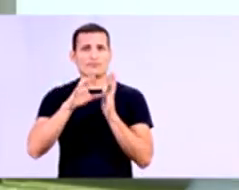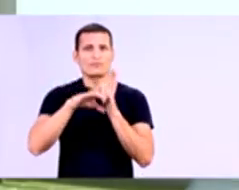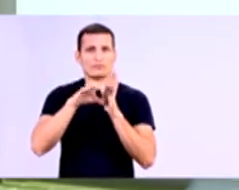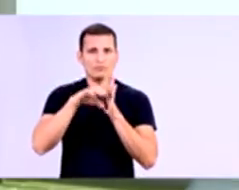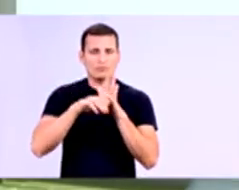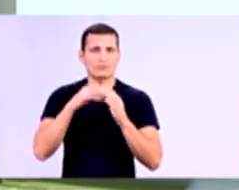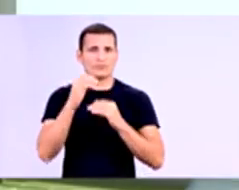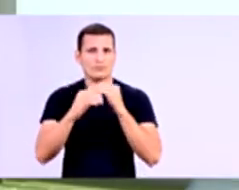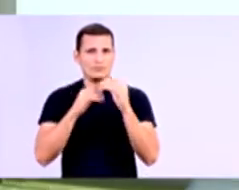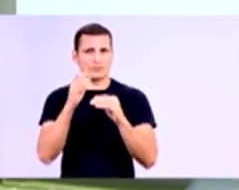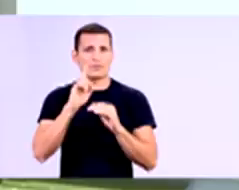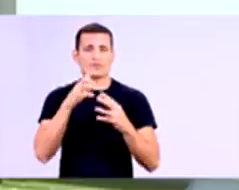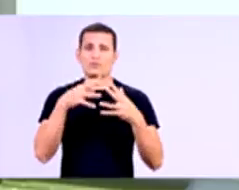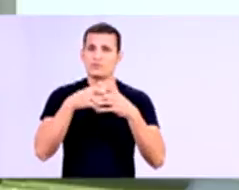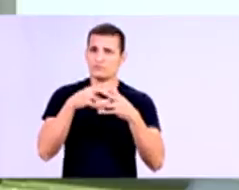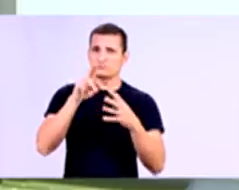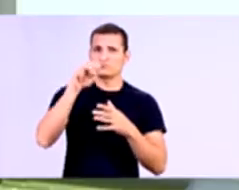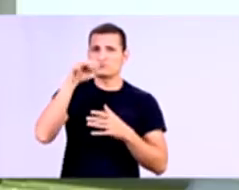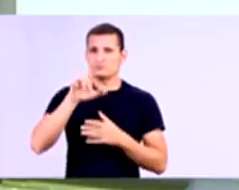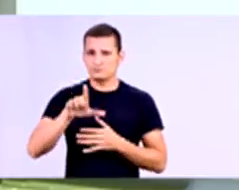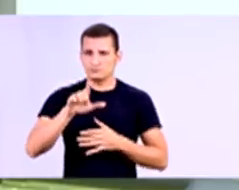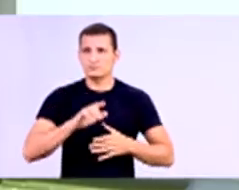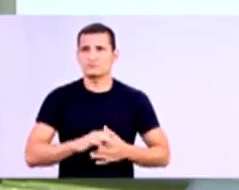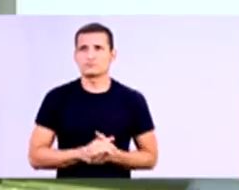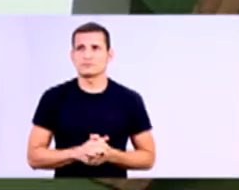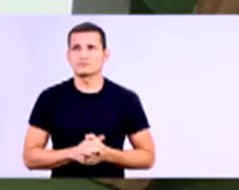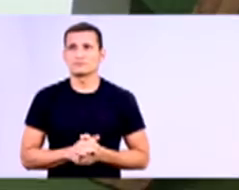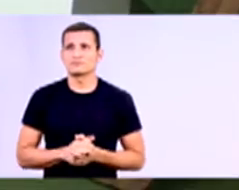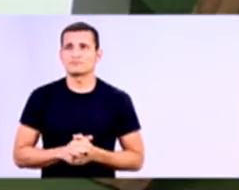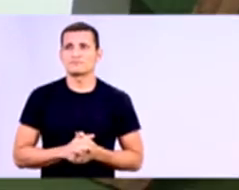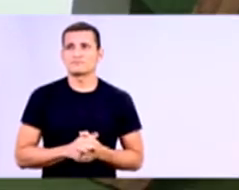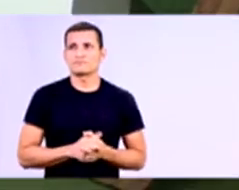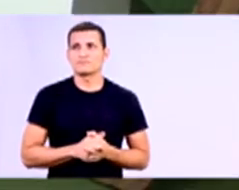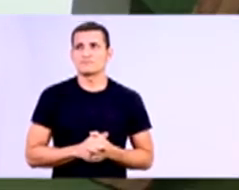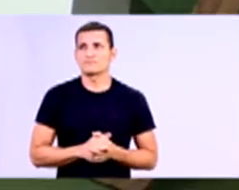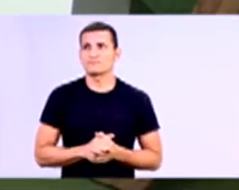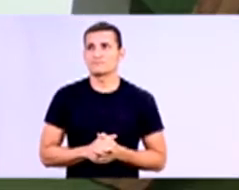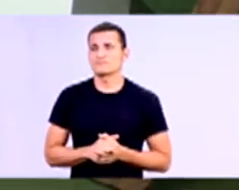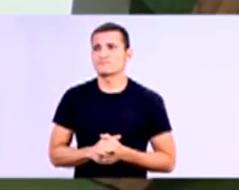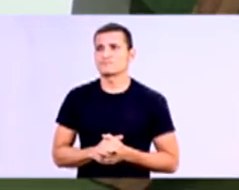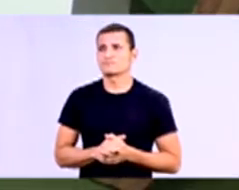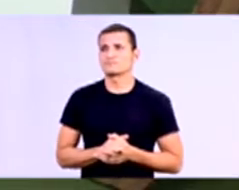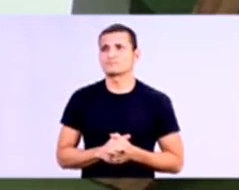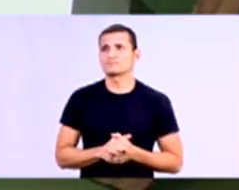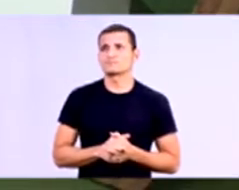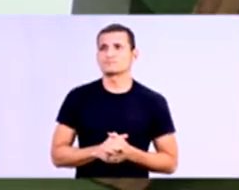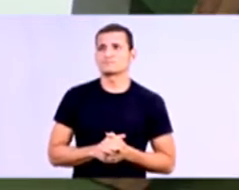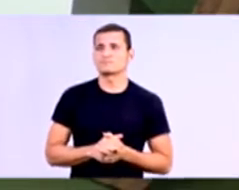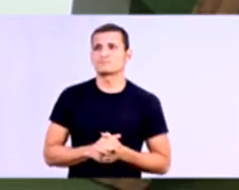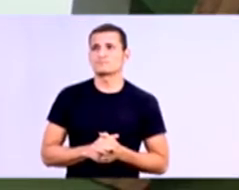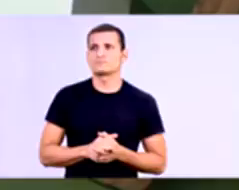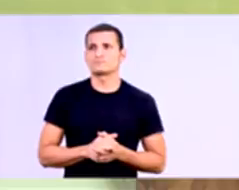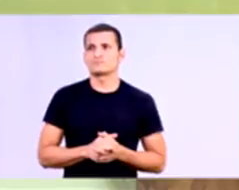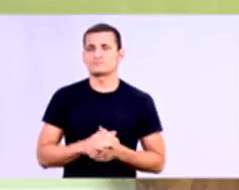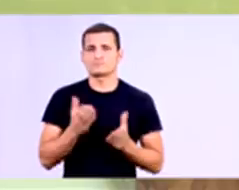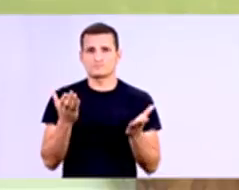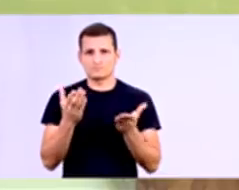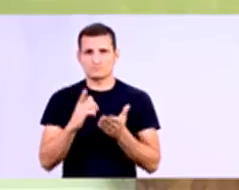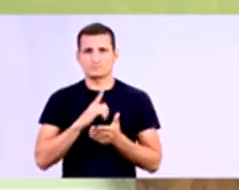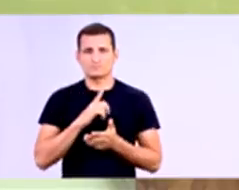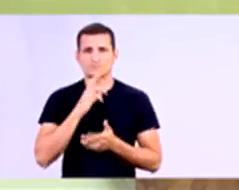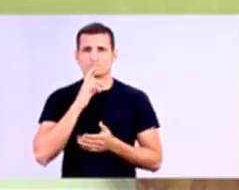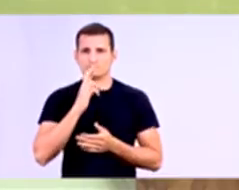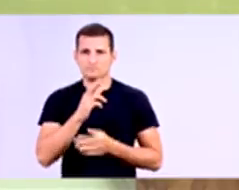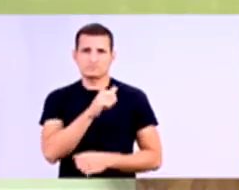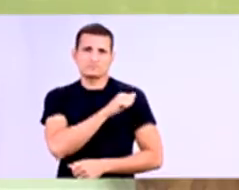de dados, tá? Não confundam com o UML. Mais alguma, professor? Então, aí agora nós temos aqui uma resposta também do